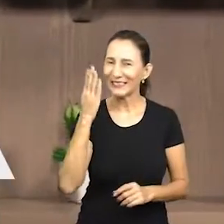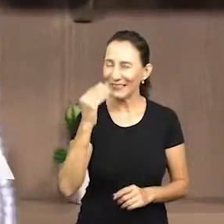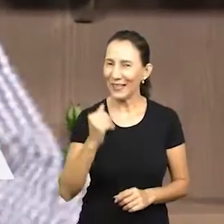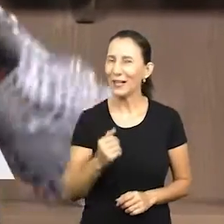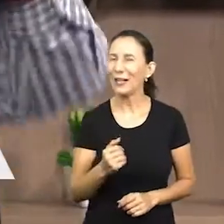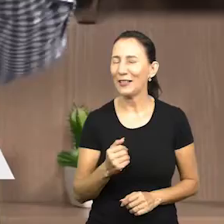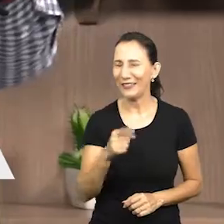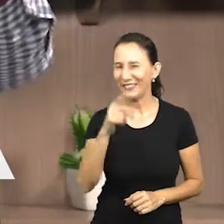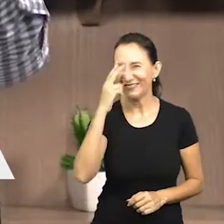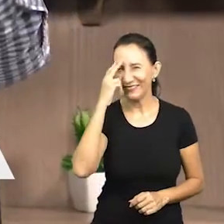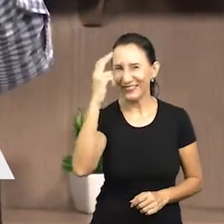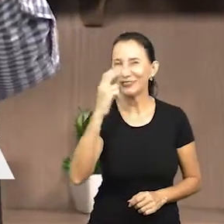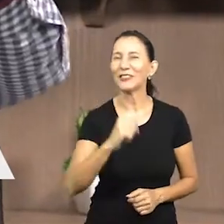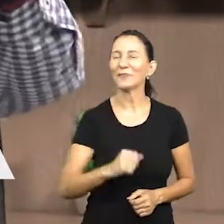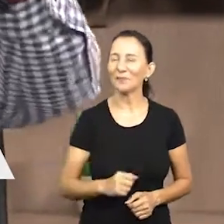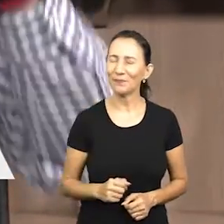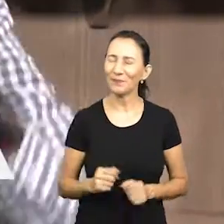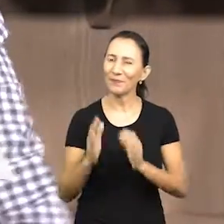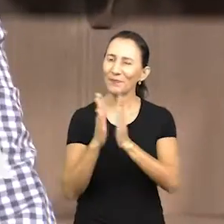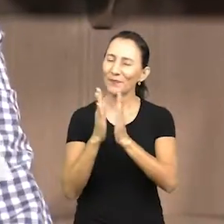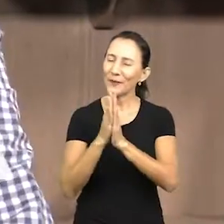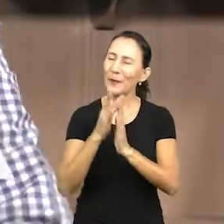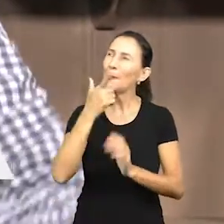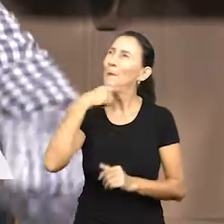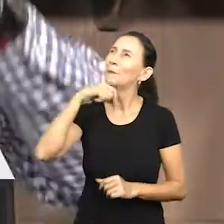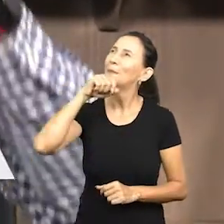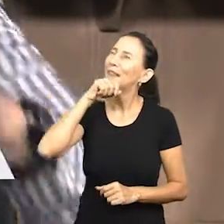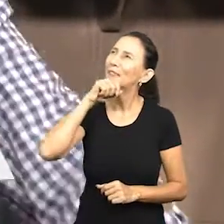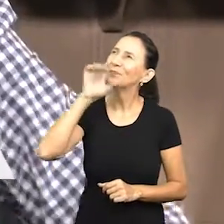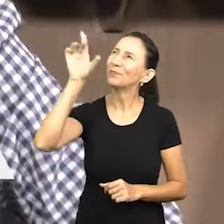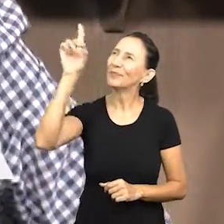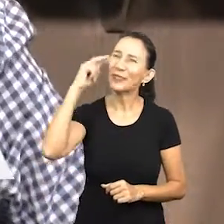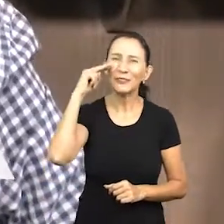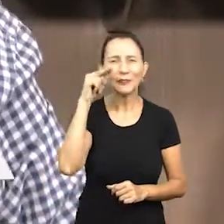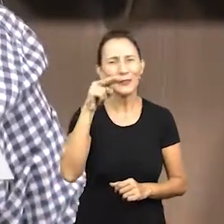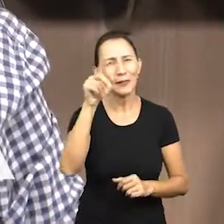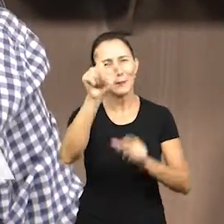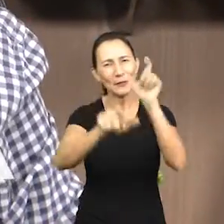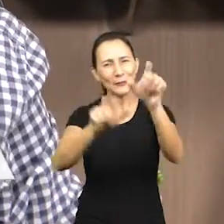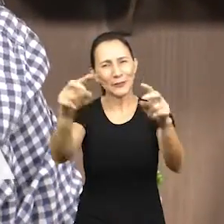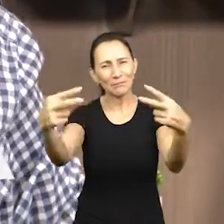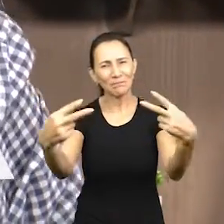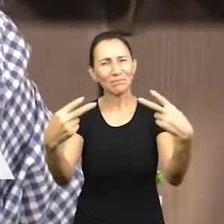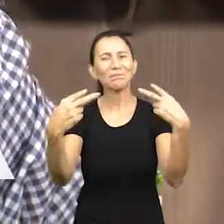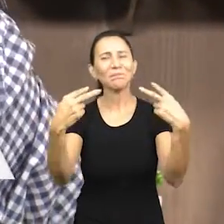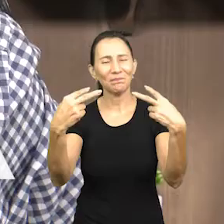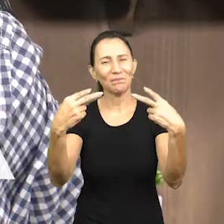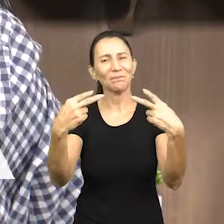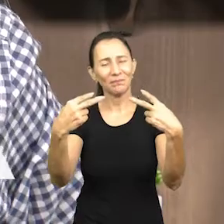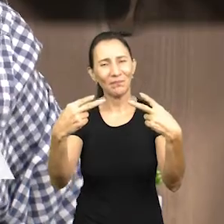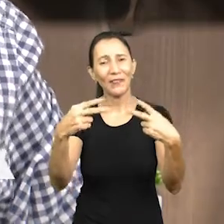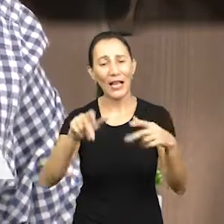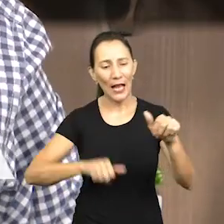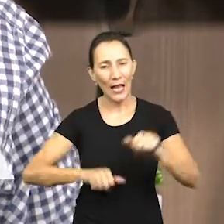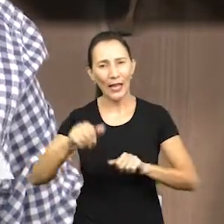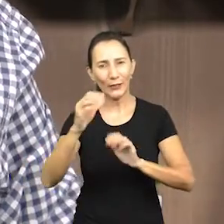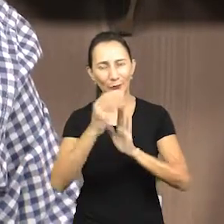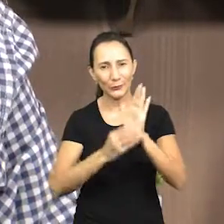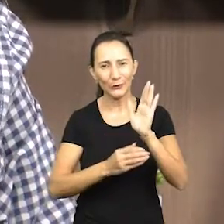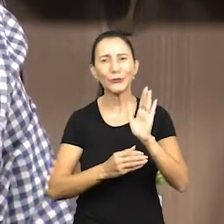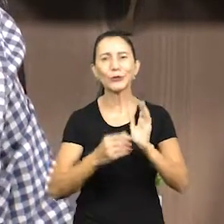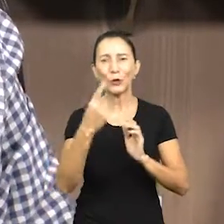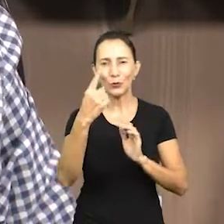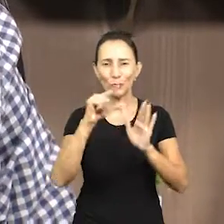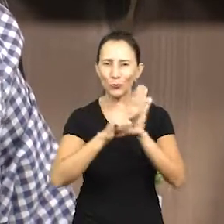é. Pai, toma esta vida que me assiste agora, que me ouve e que Atos 1:8 se cumpra na vida dela.